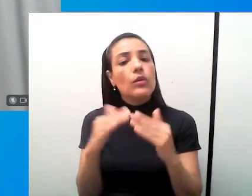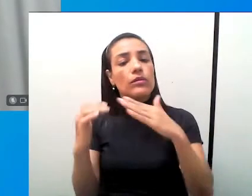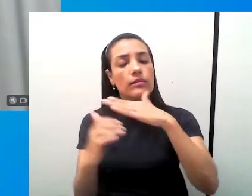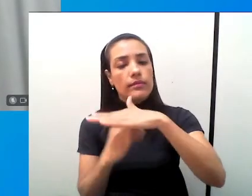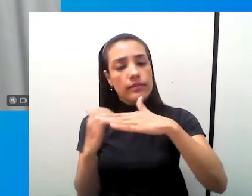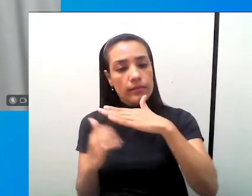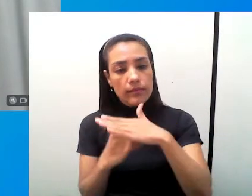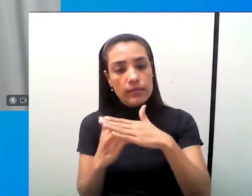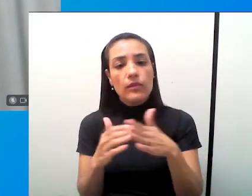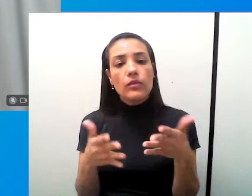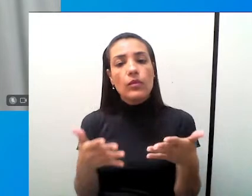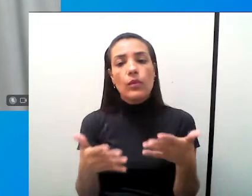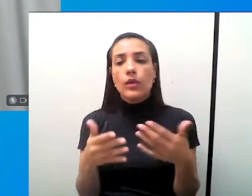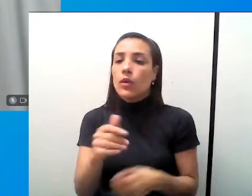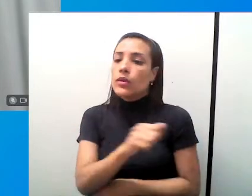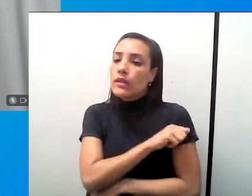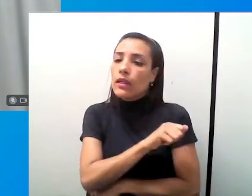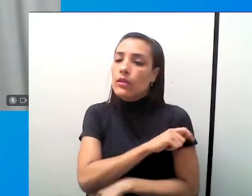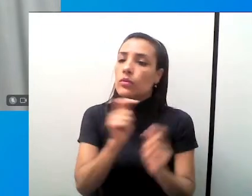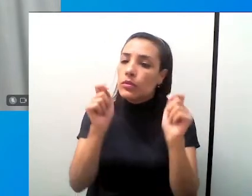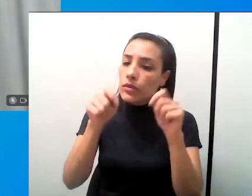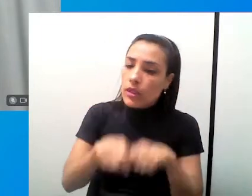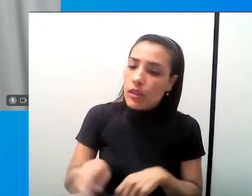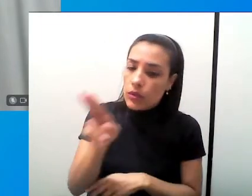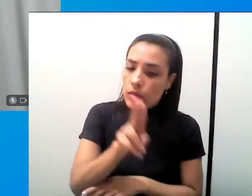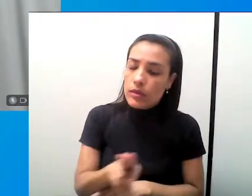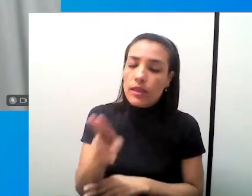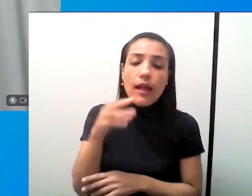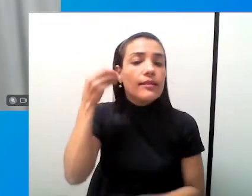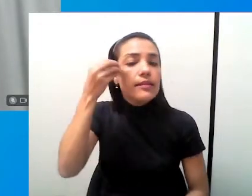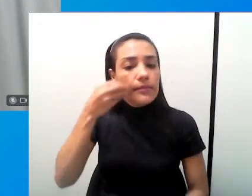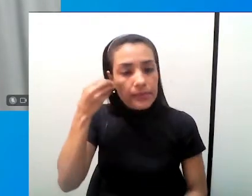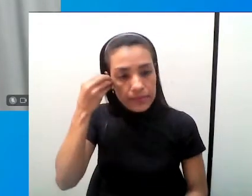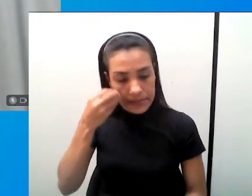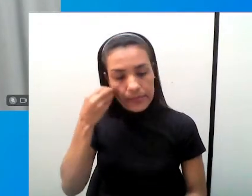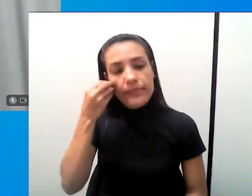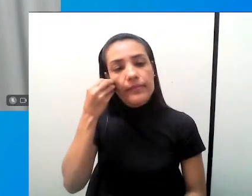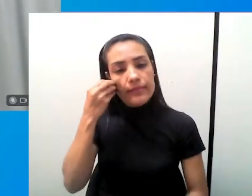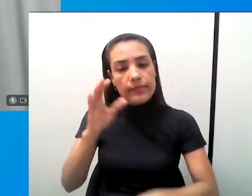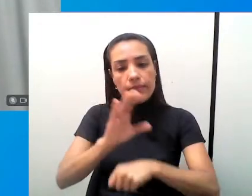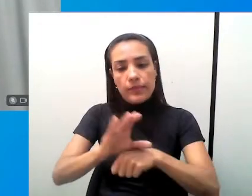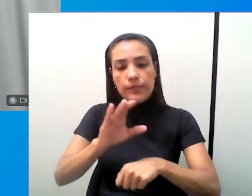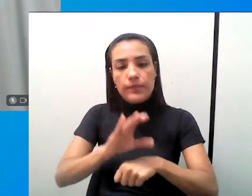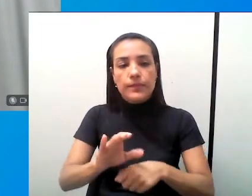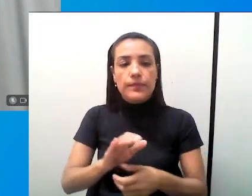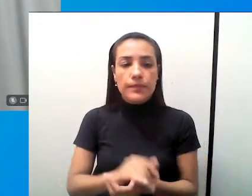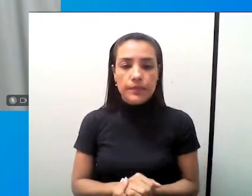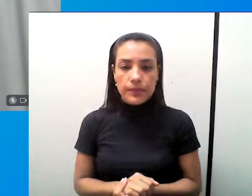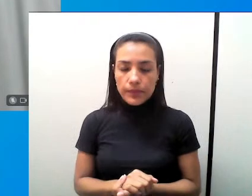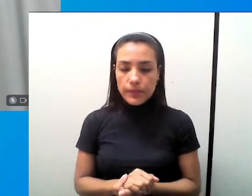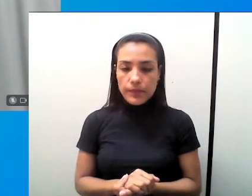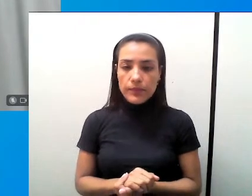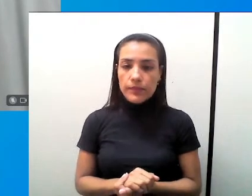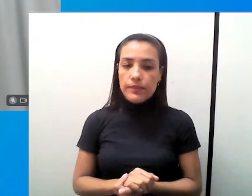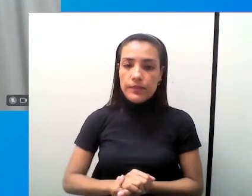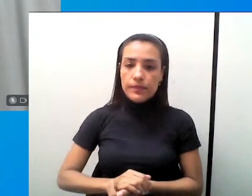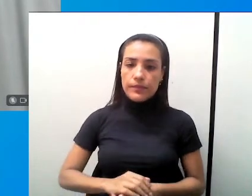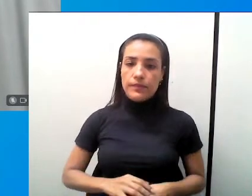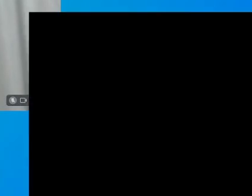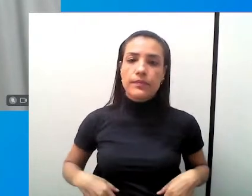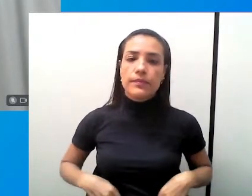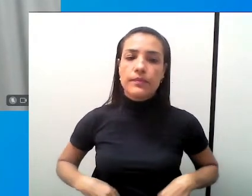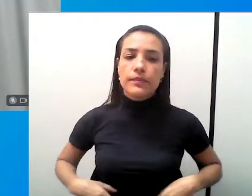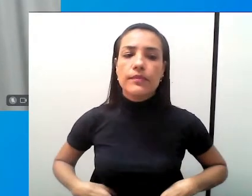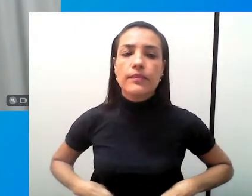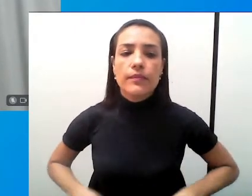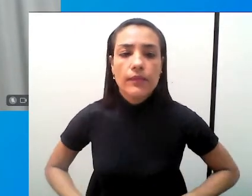puderam aplicar, né, um pouco da sua experiência, né, no curso. Esse foi um exemplo que eu trouxe